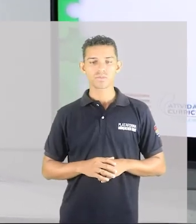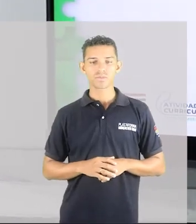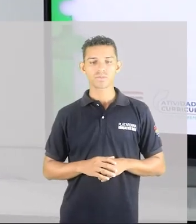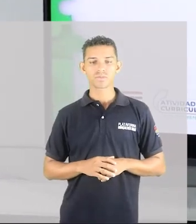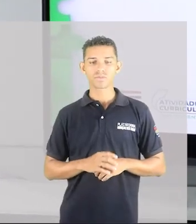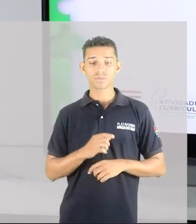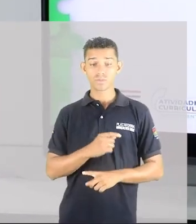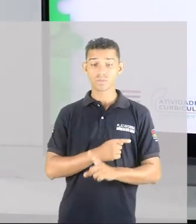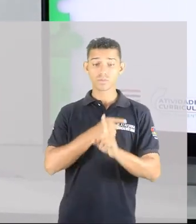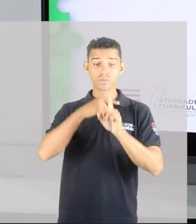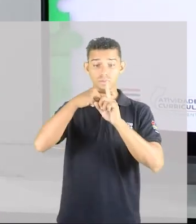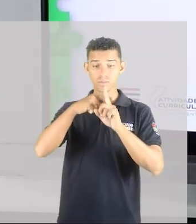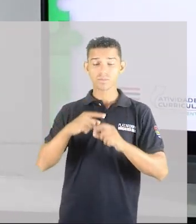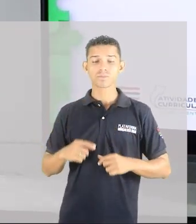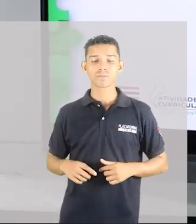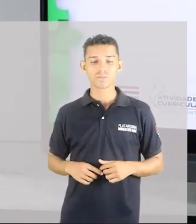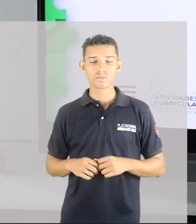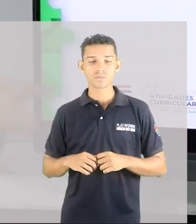Mais